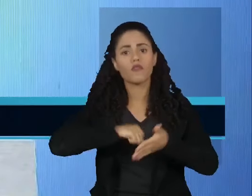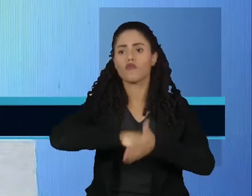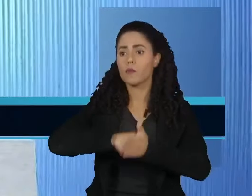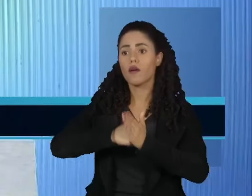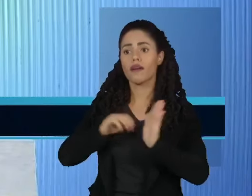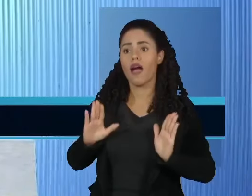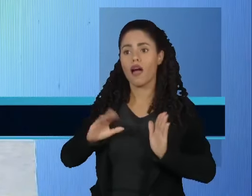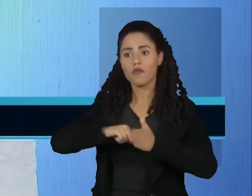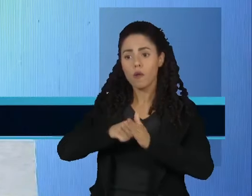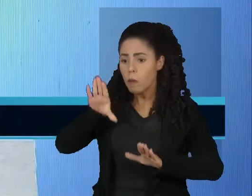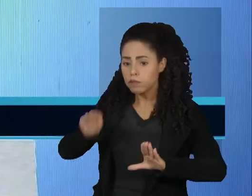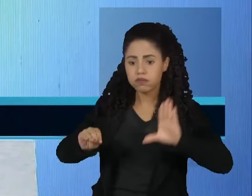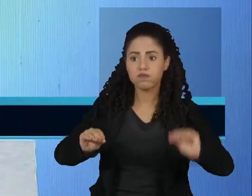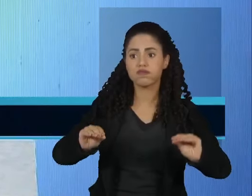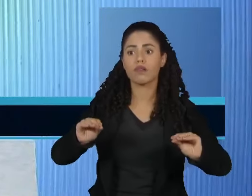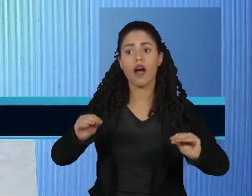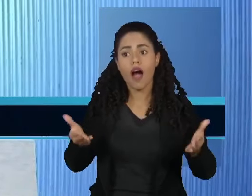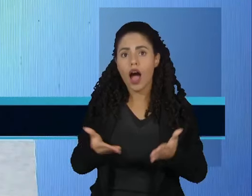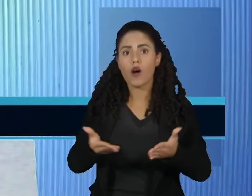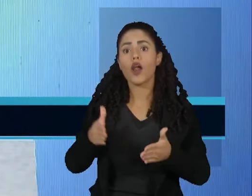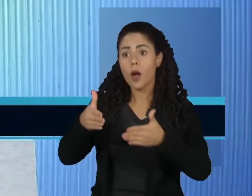debate.